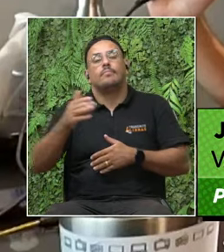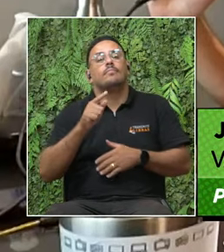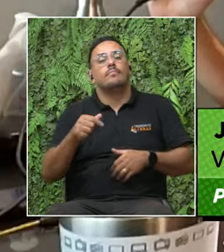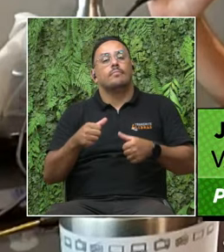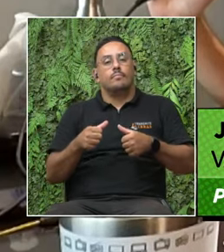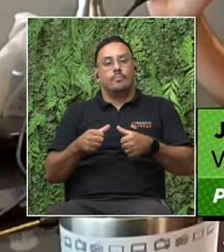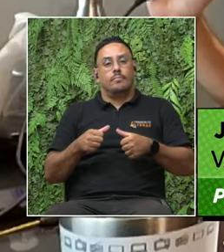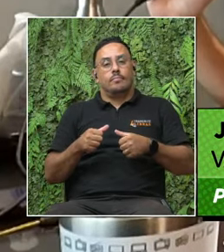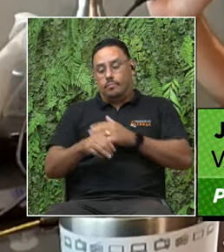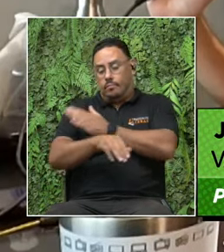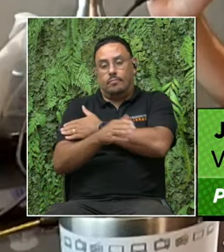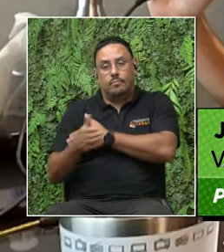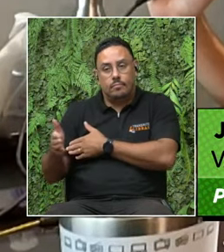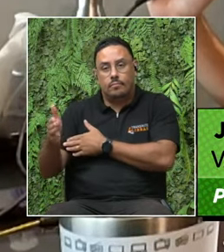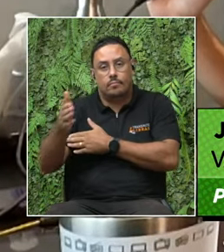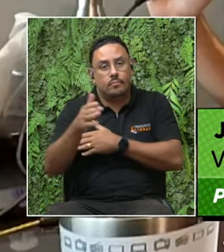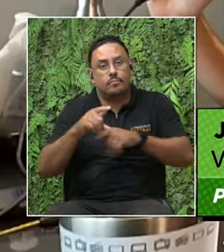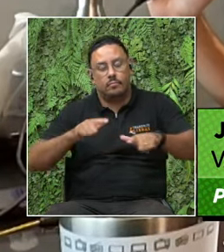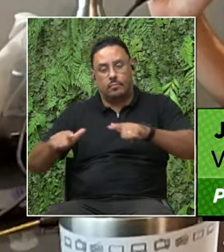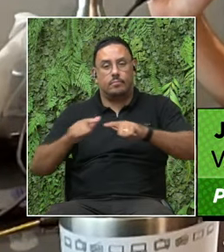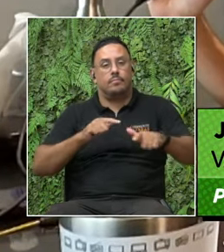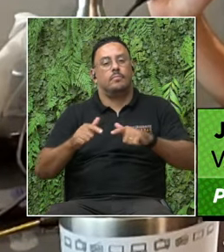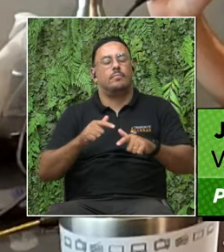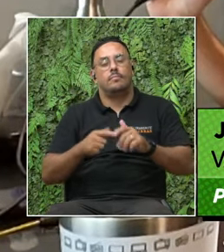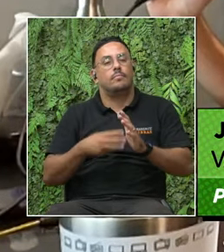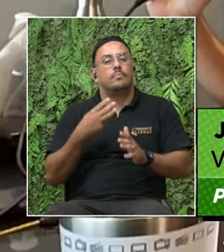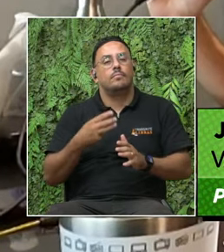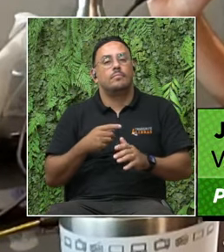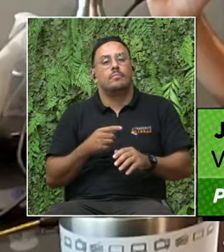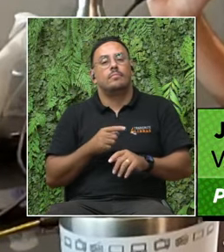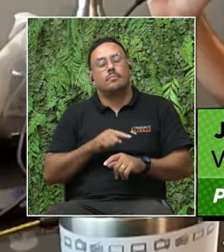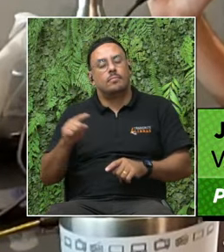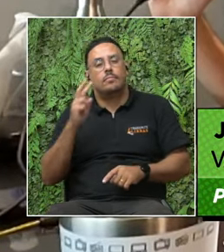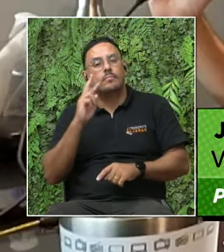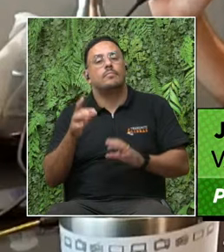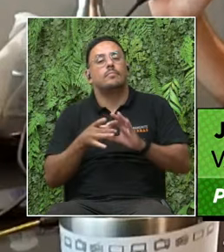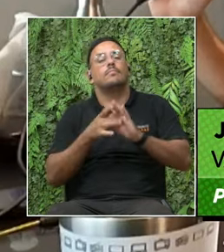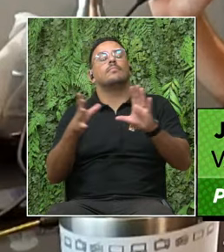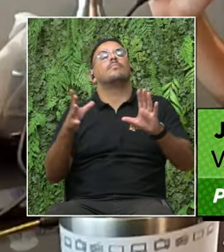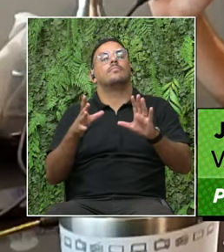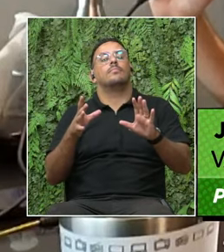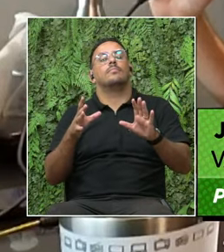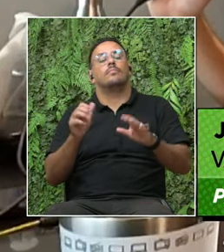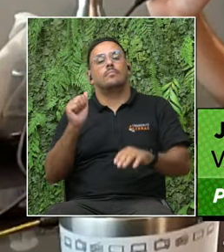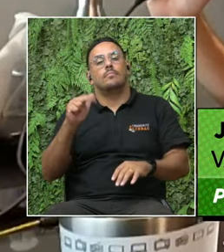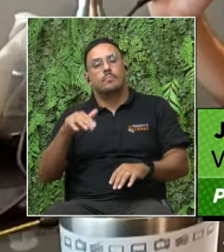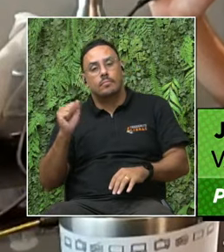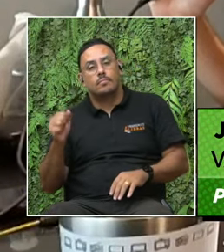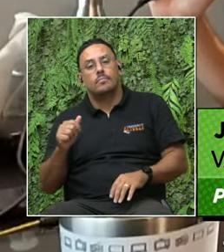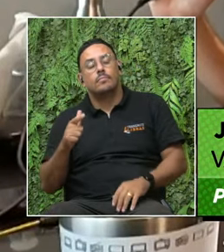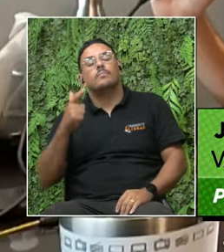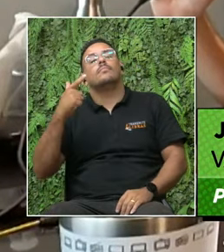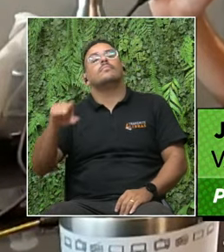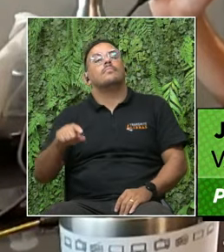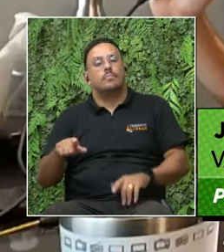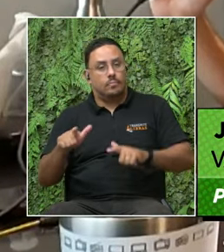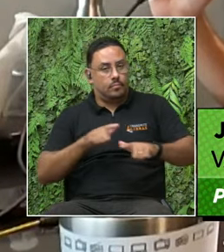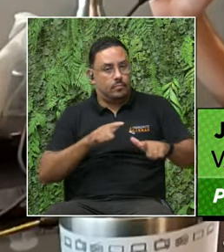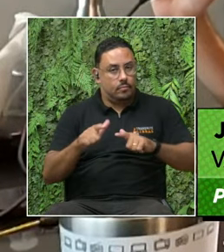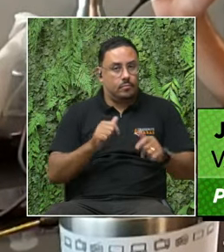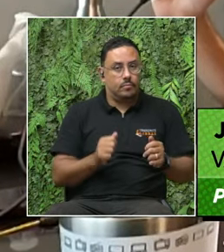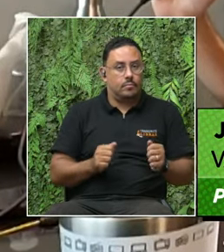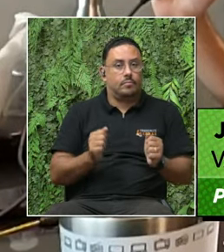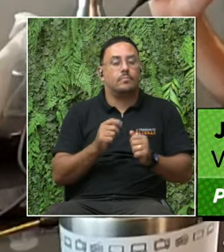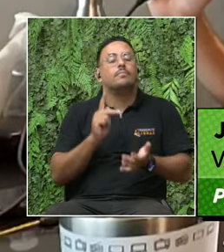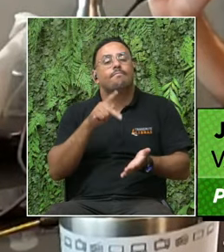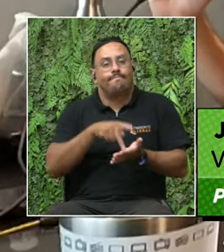aquele zagueiro aquele lateral que trabalha como um terceiro Zagueiro e que não sobe para dar liberdade pro o Arana do outro lado do lado esquerdo trabalhar como